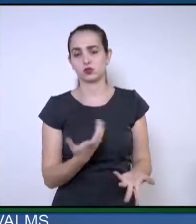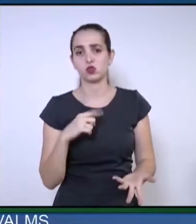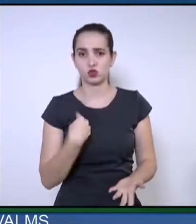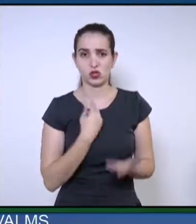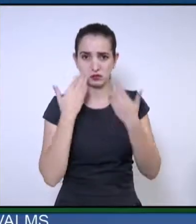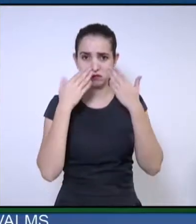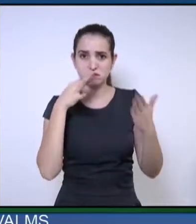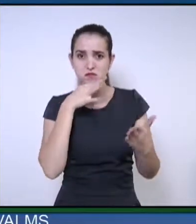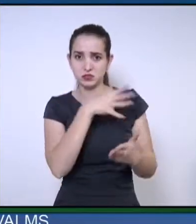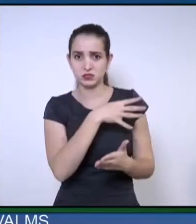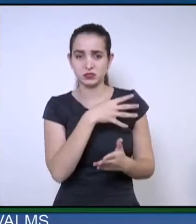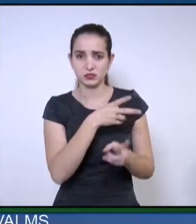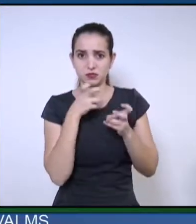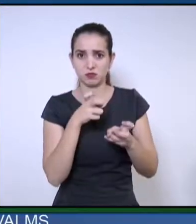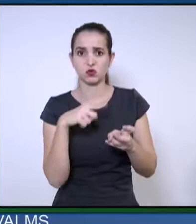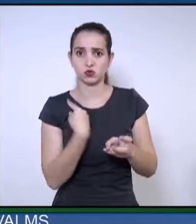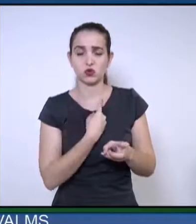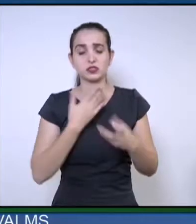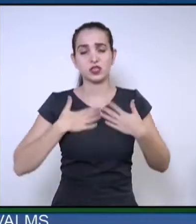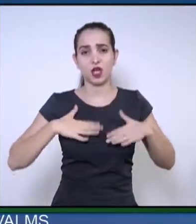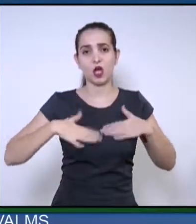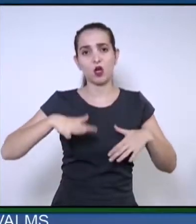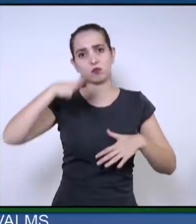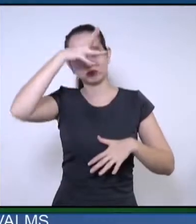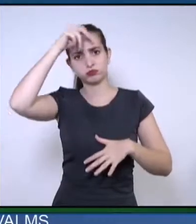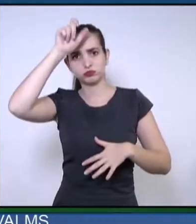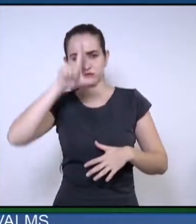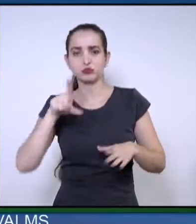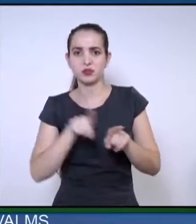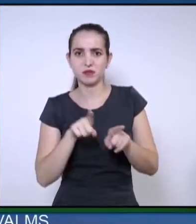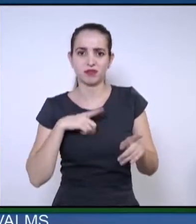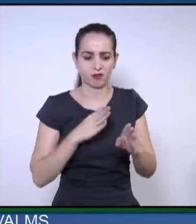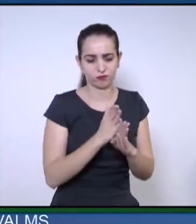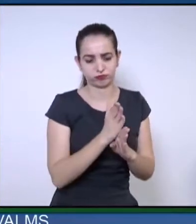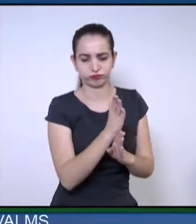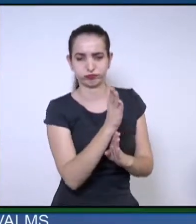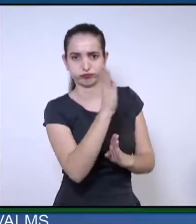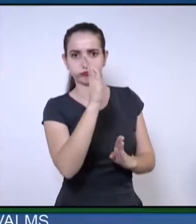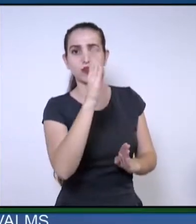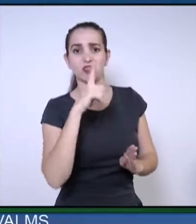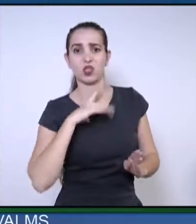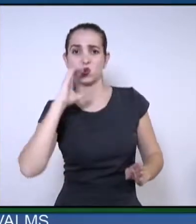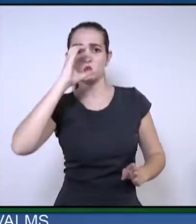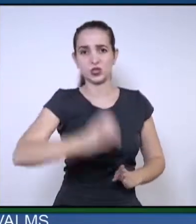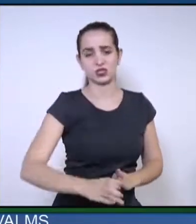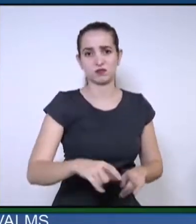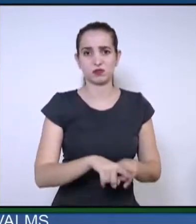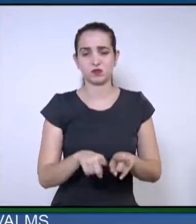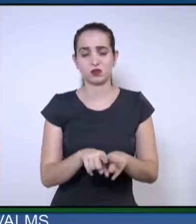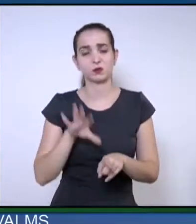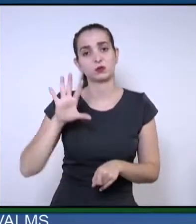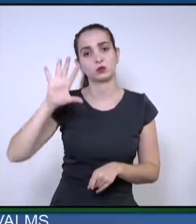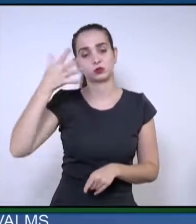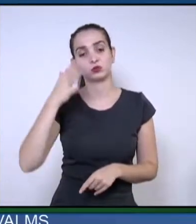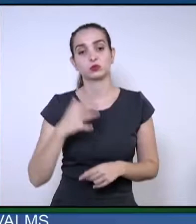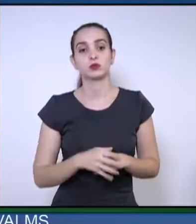fronteira, no nosso calmo e pacato Mato Grosso do Sul, o crime que ocorreu naquele assassinato